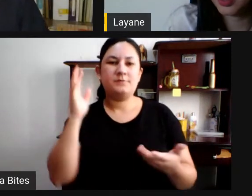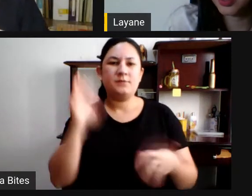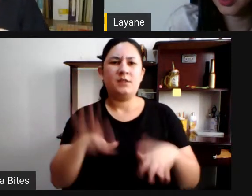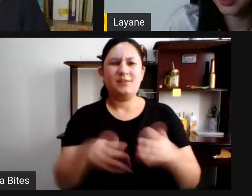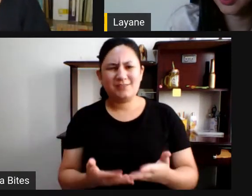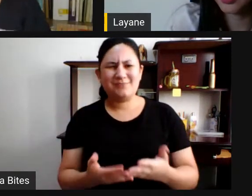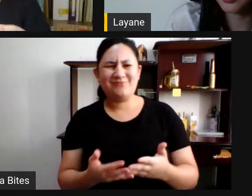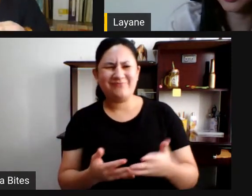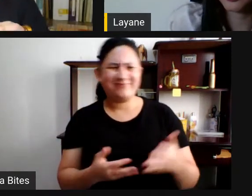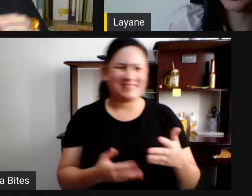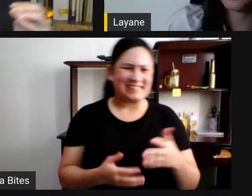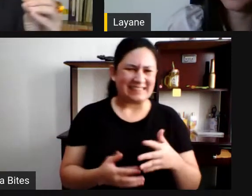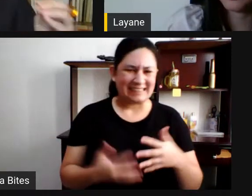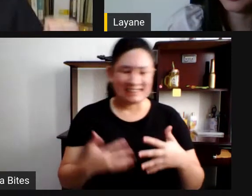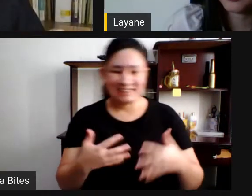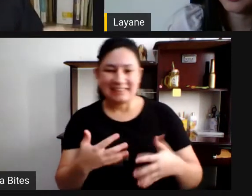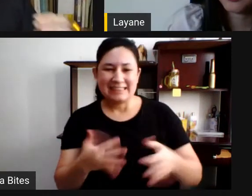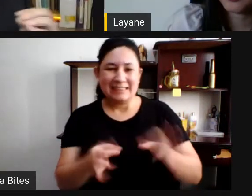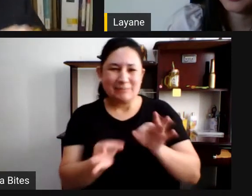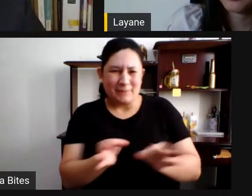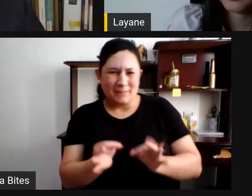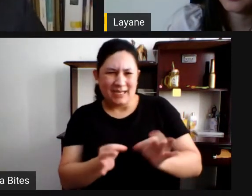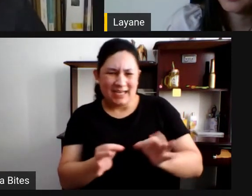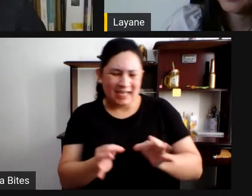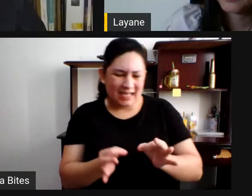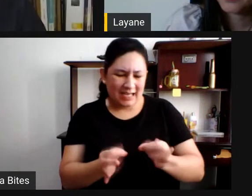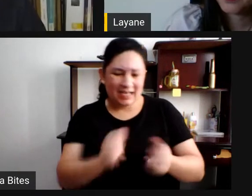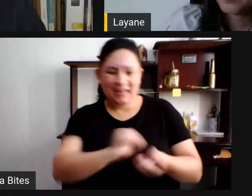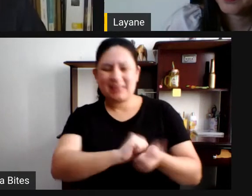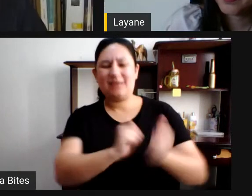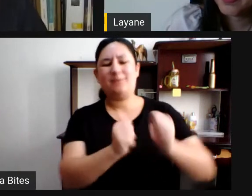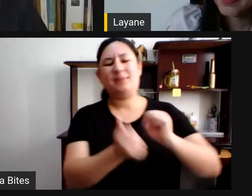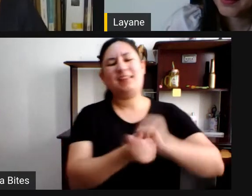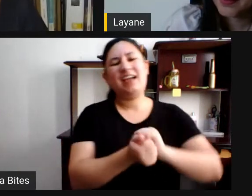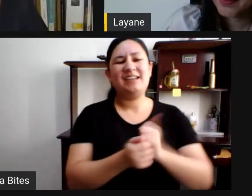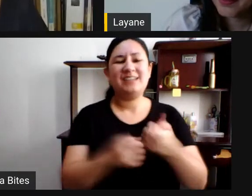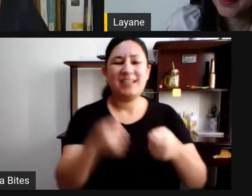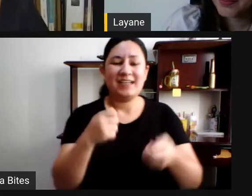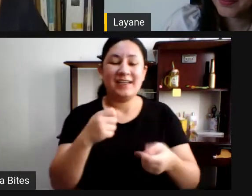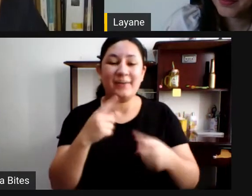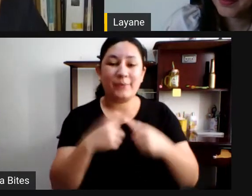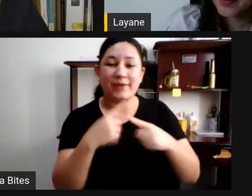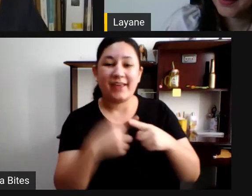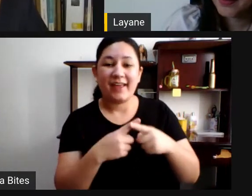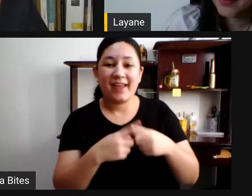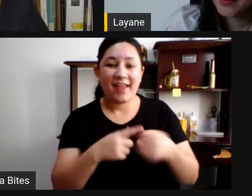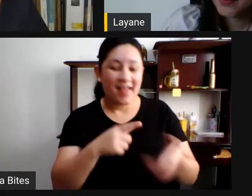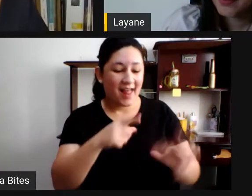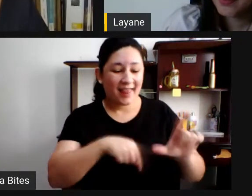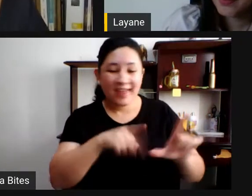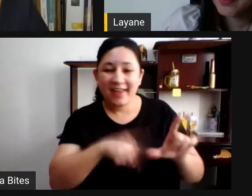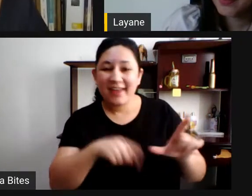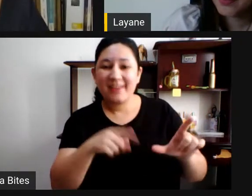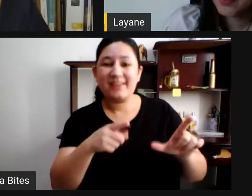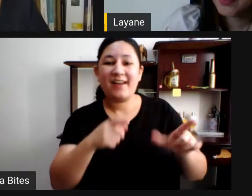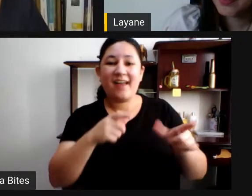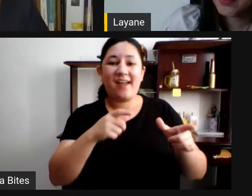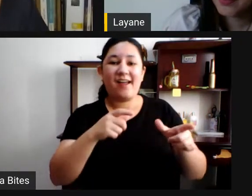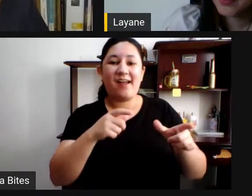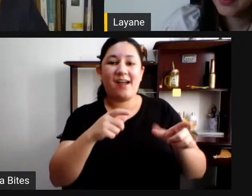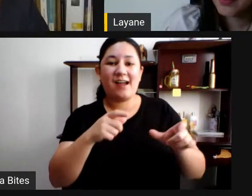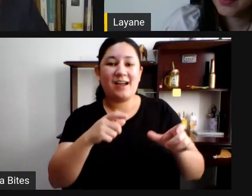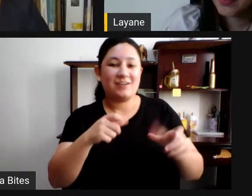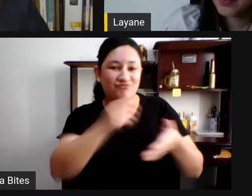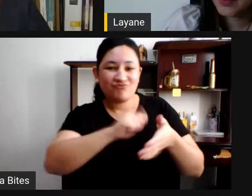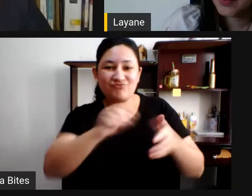me habituando tentando entender qual o funcionamento das rasuras e dos incisos dele e daí